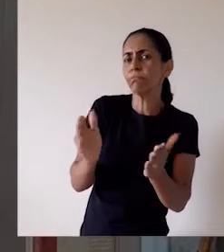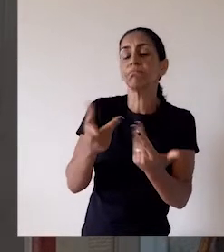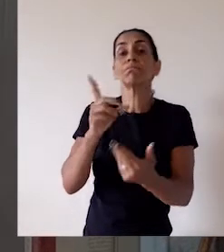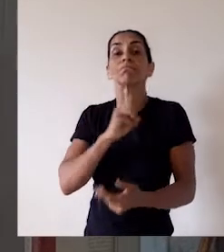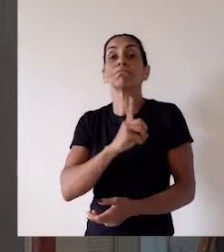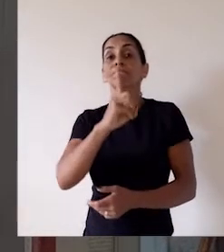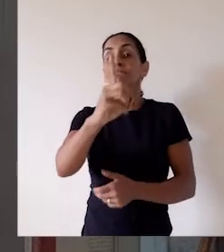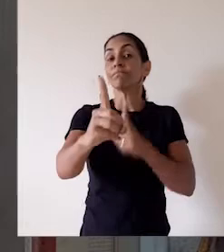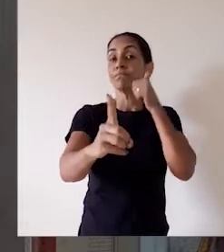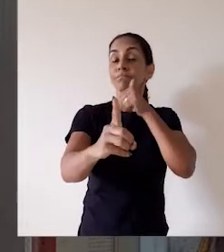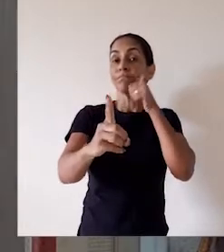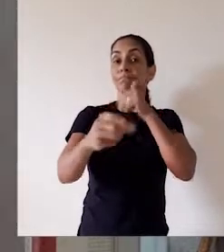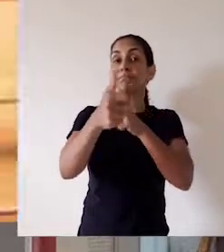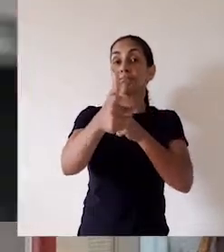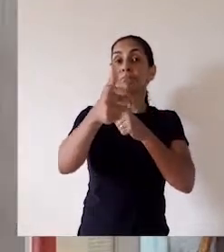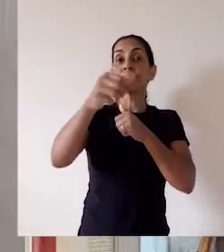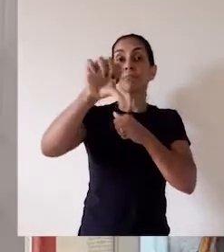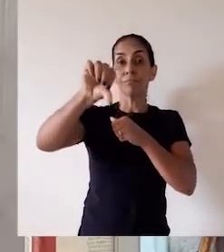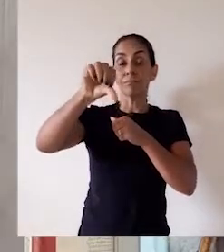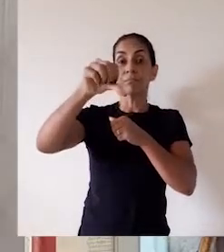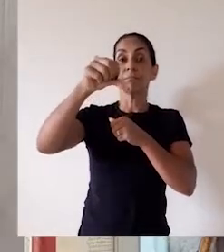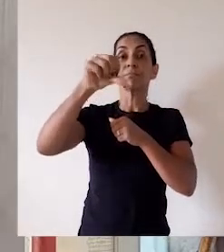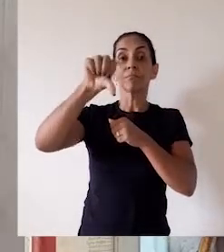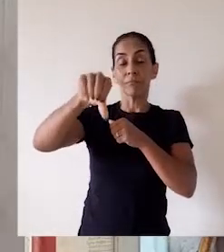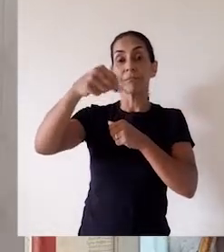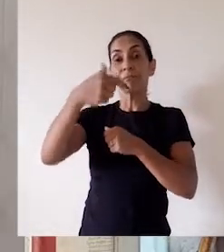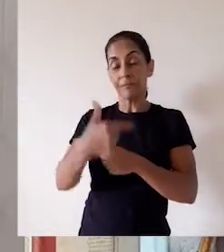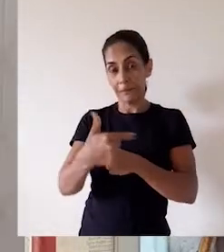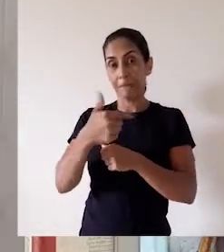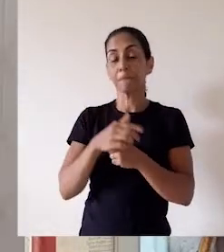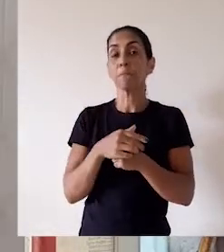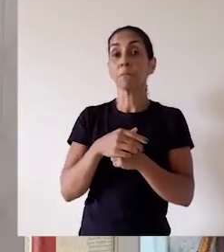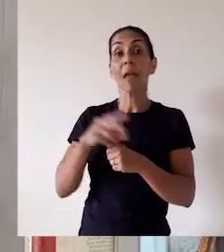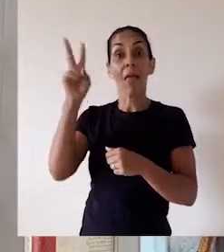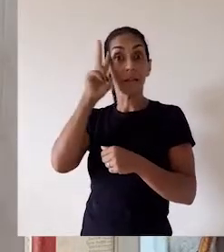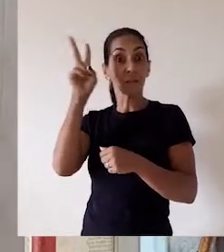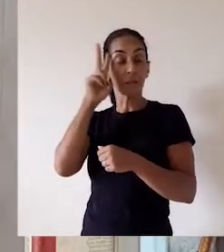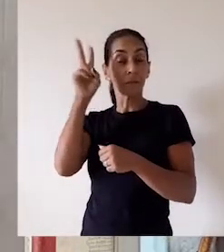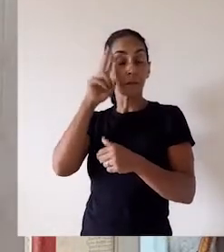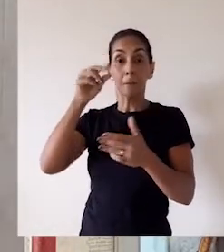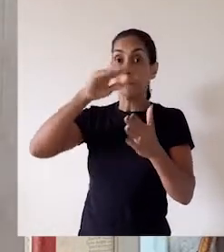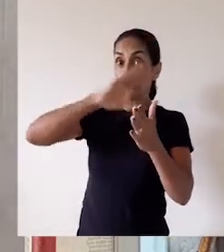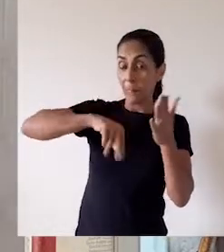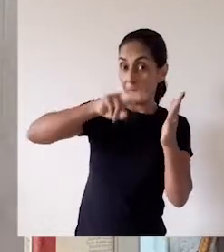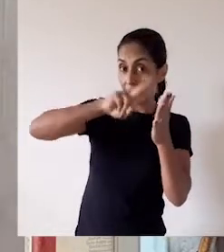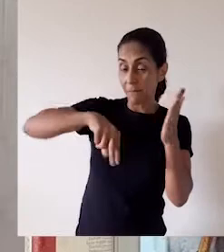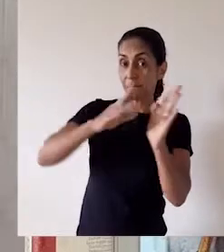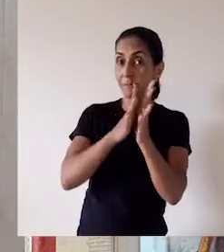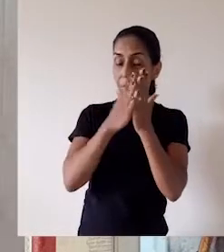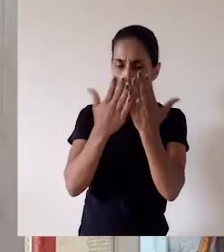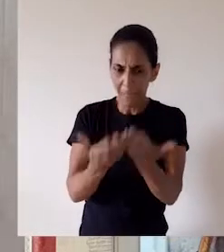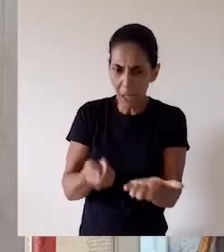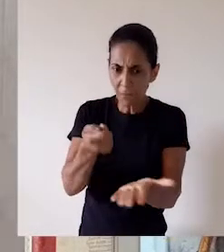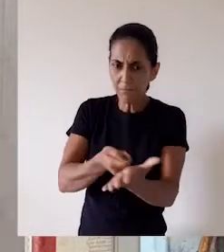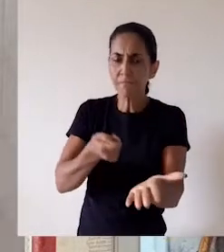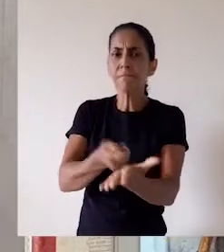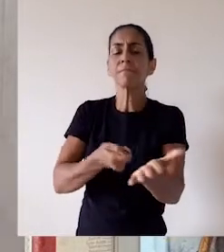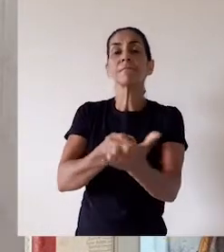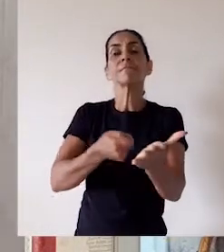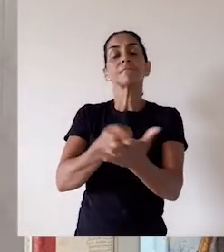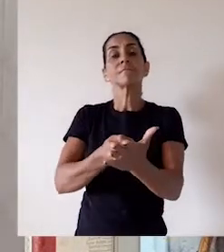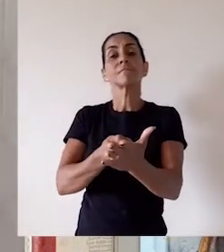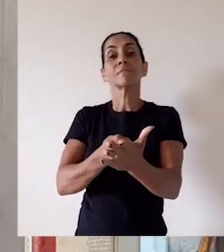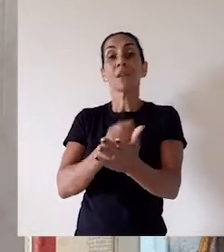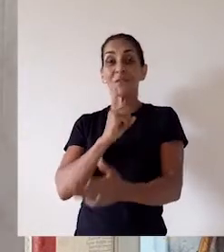Mulher, de 1792. Essa era uma reivindicação de uma obra predecessora, que se chamava Uma